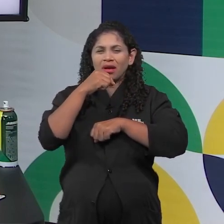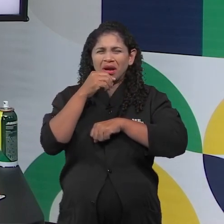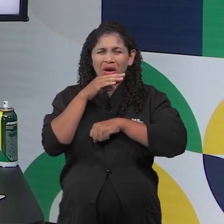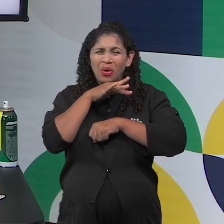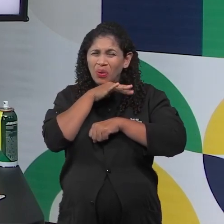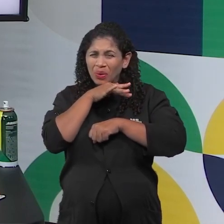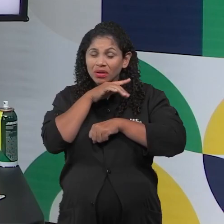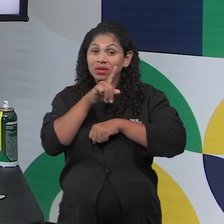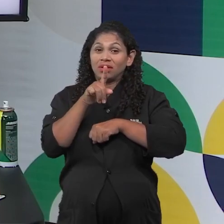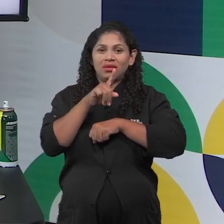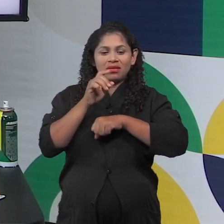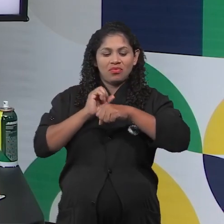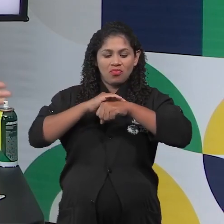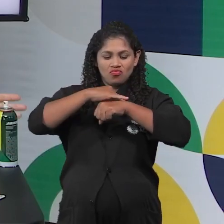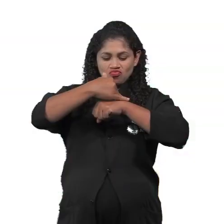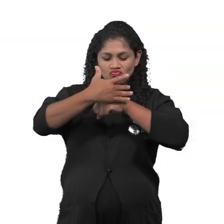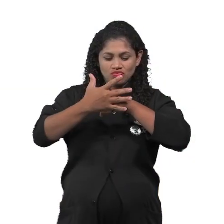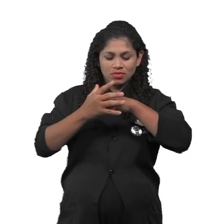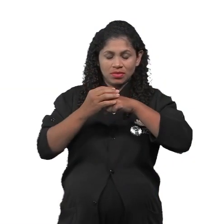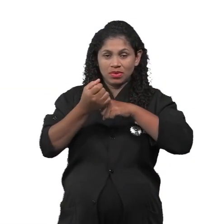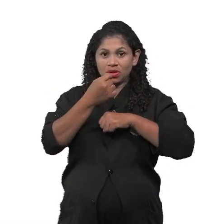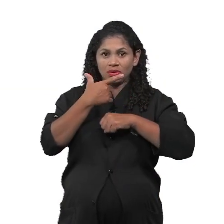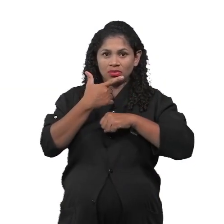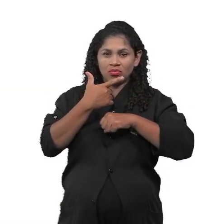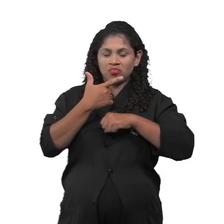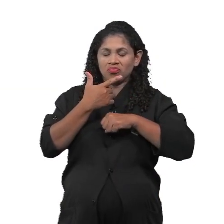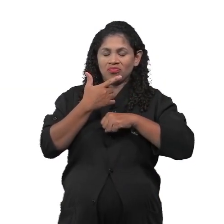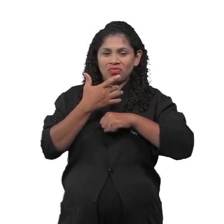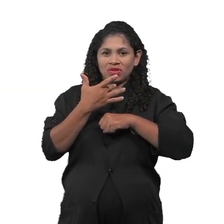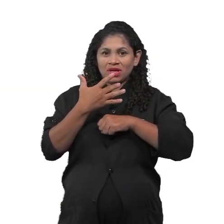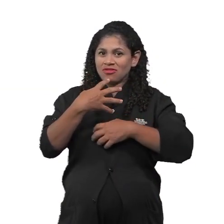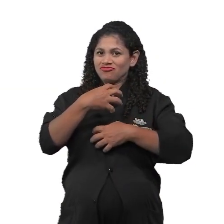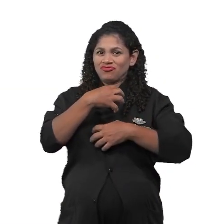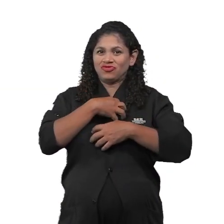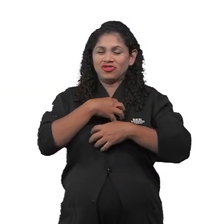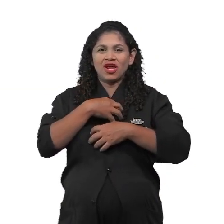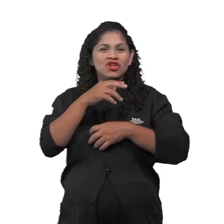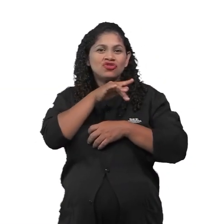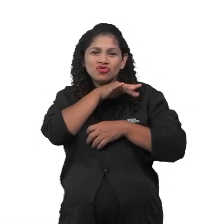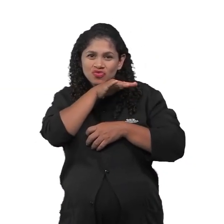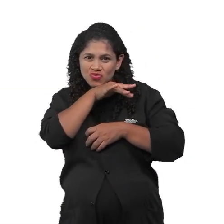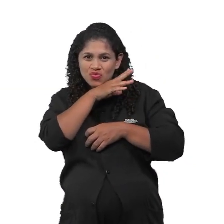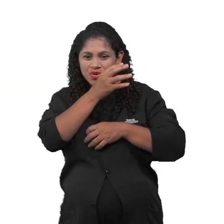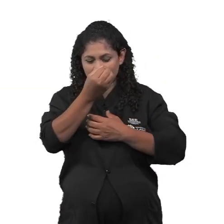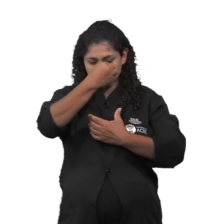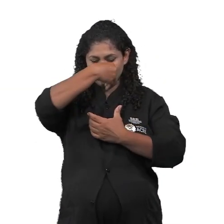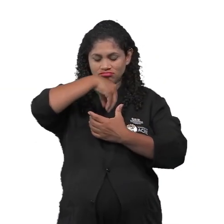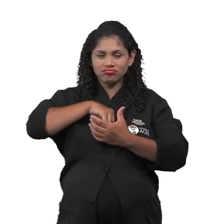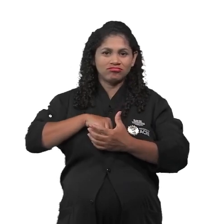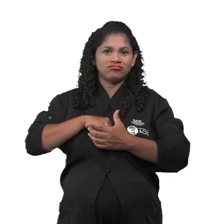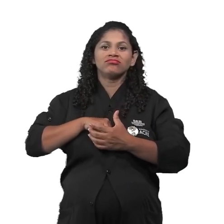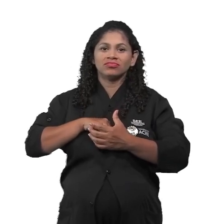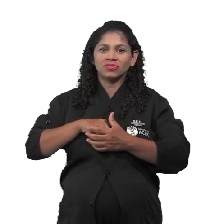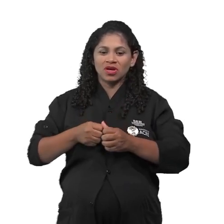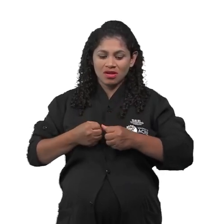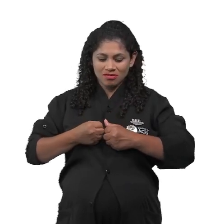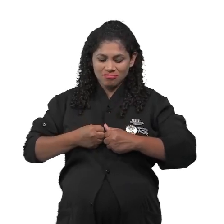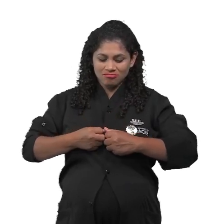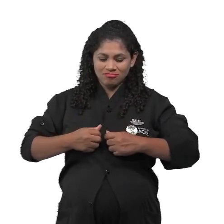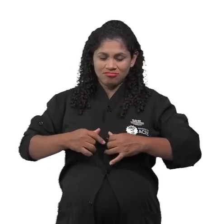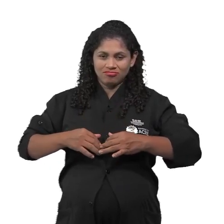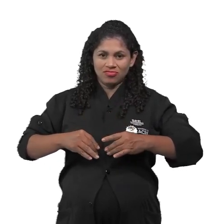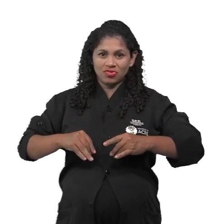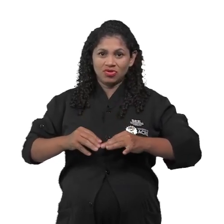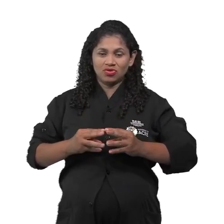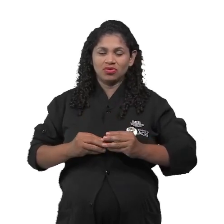as formulações líquidas também. Então, dentro das formulações líquidas, a gente tem os xaropes, que são formulados ali com açúcar, né? O xaropinho